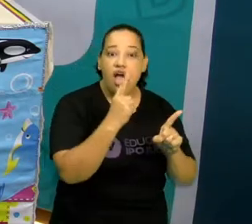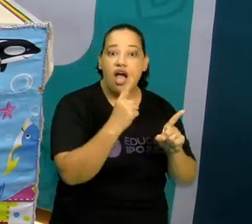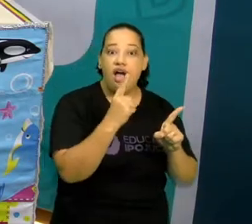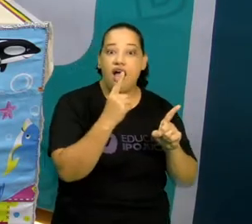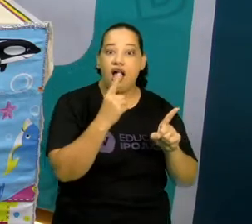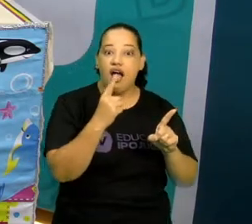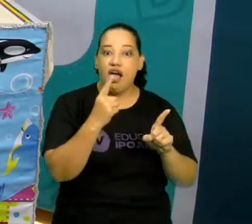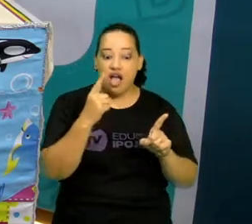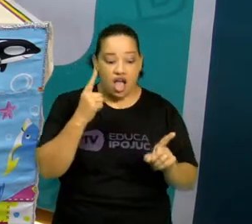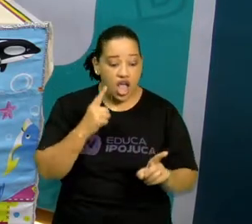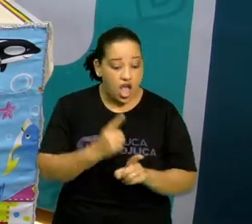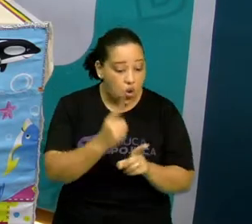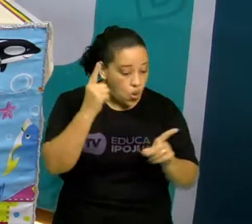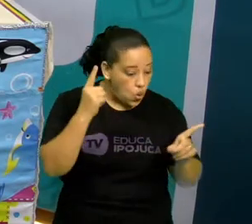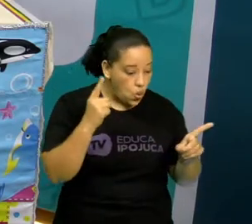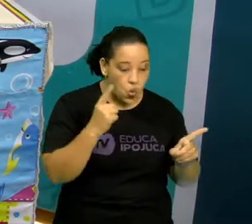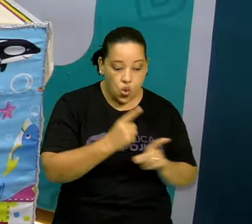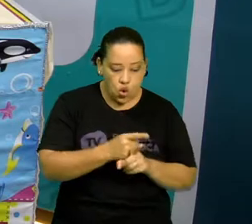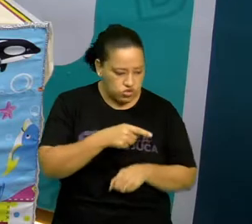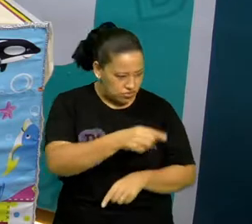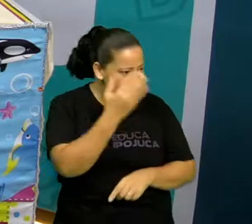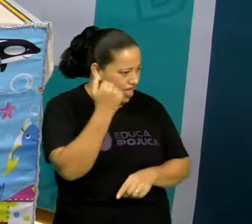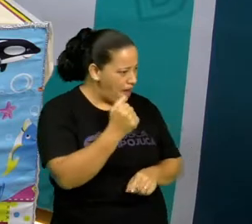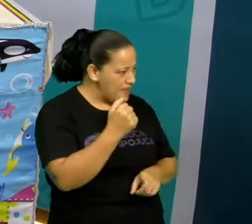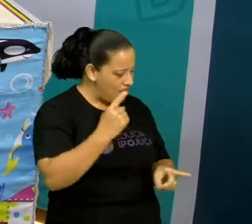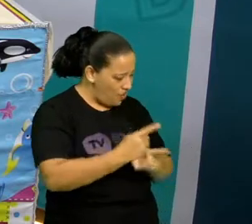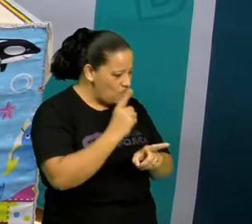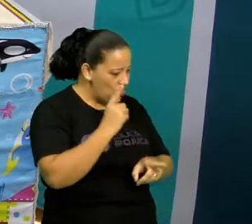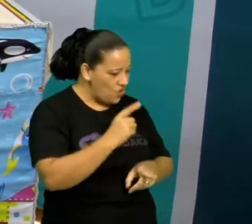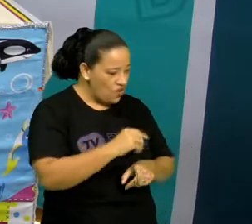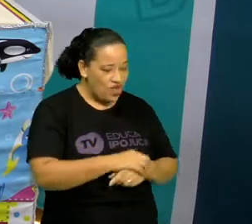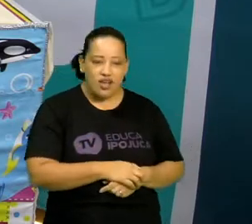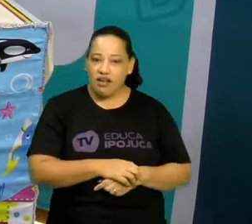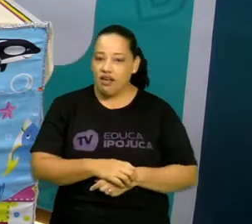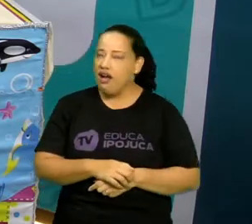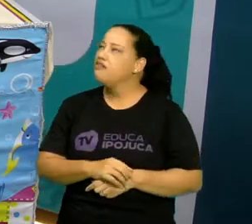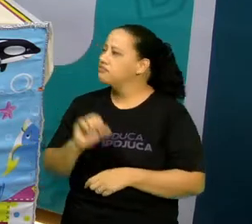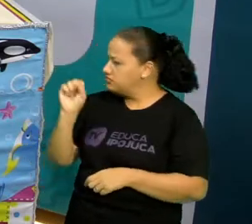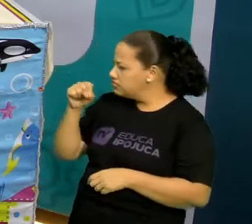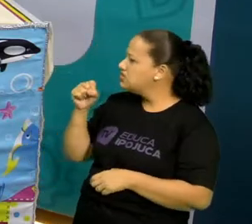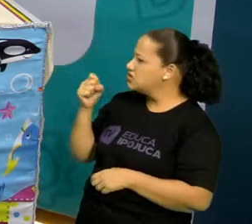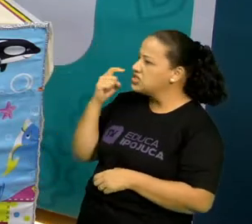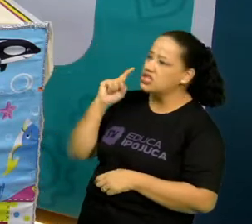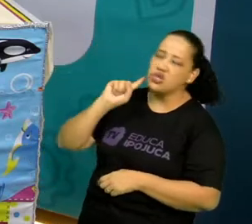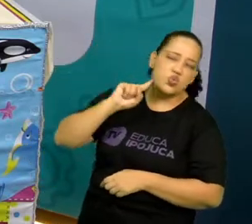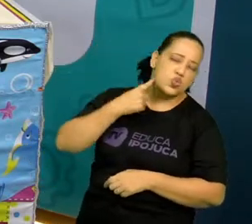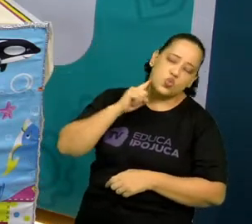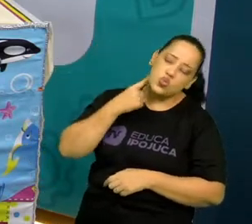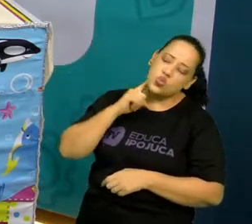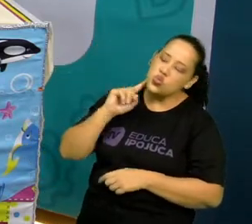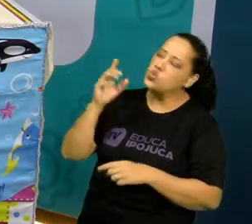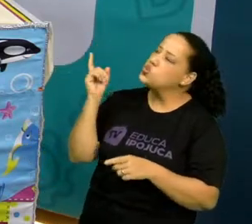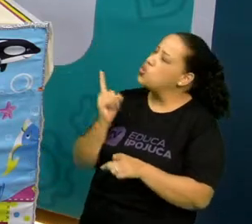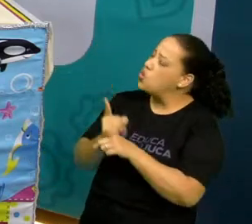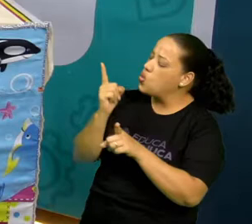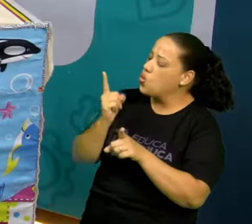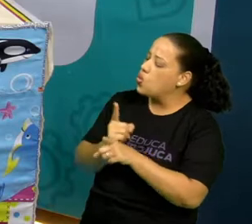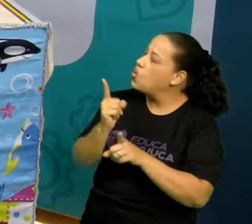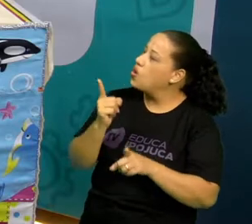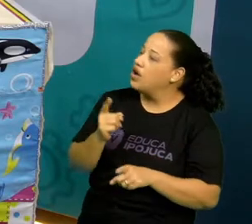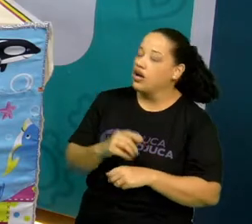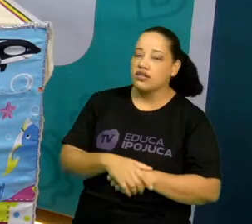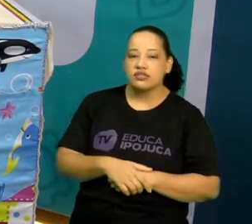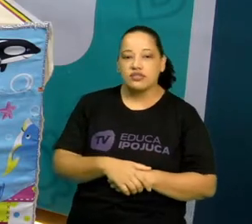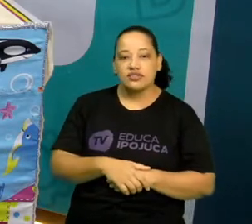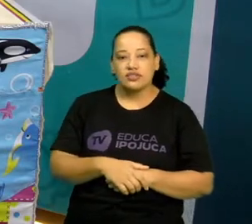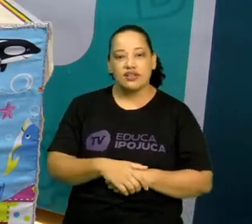Oi. Ela encontrou alguma coisa, tu sabe? O quê? Lixo! Lixo! Tava varrendo? É, também. Mas ela